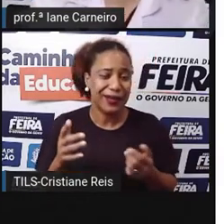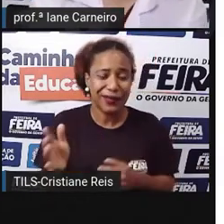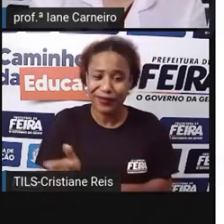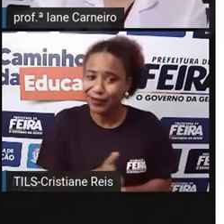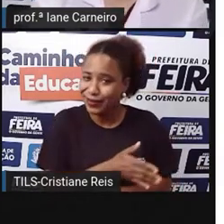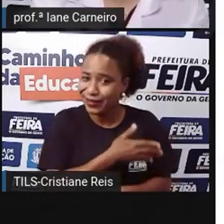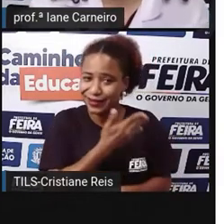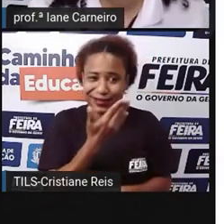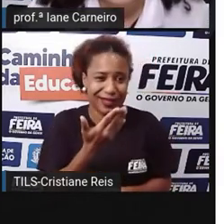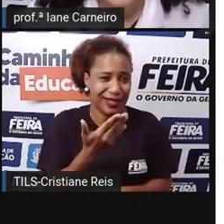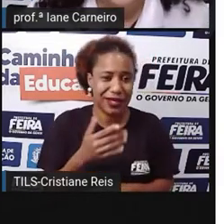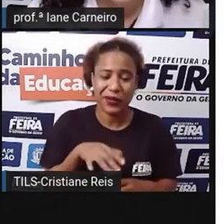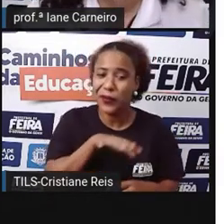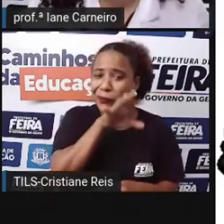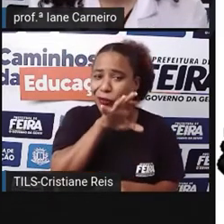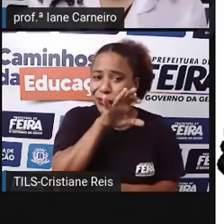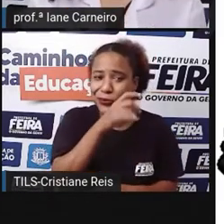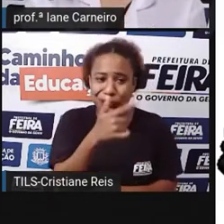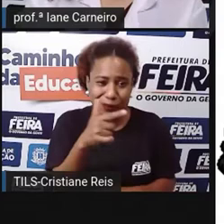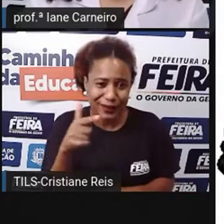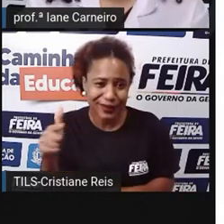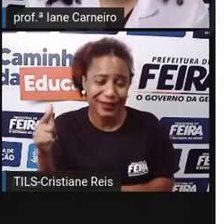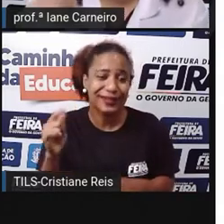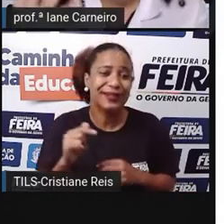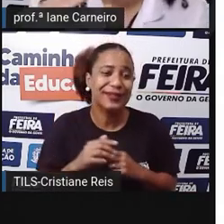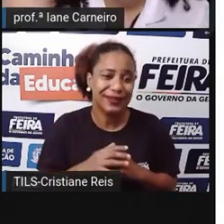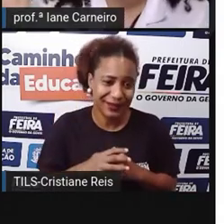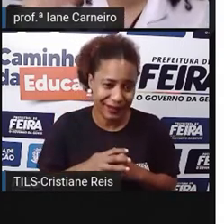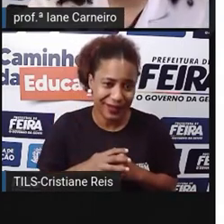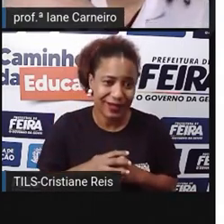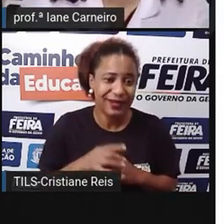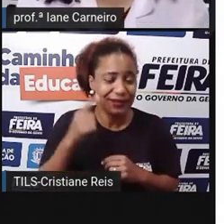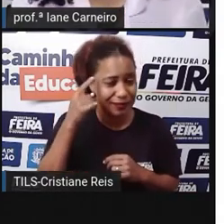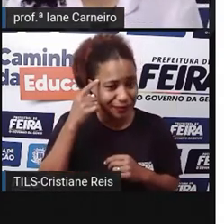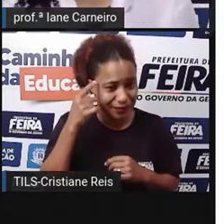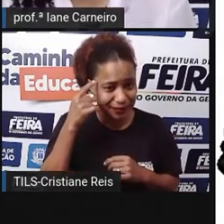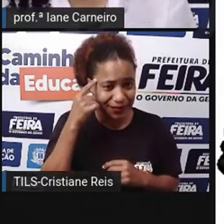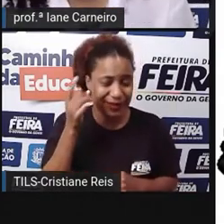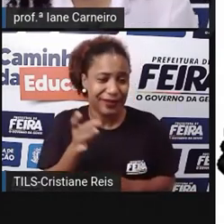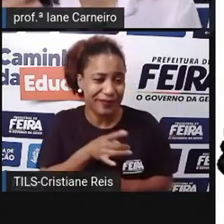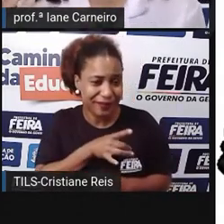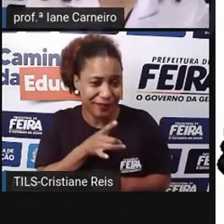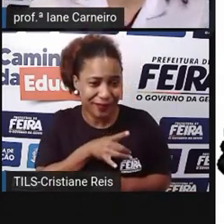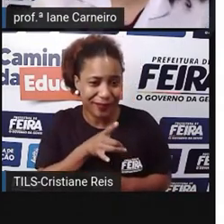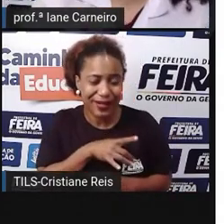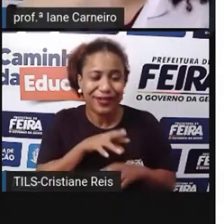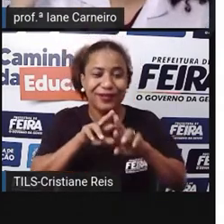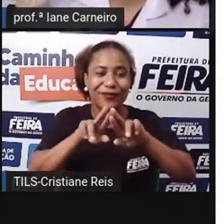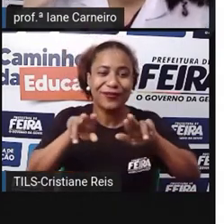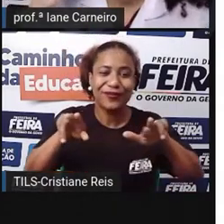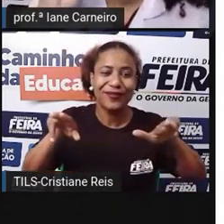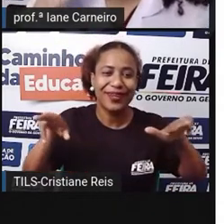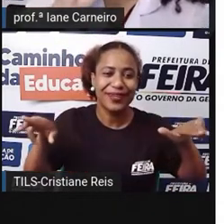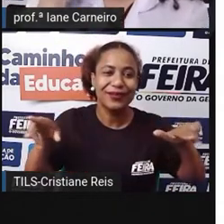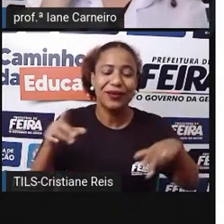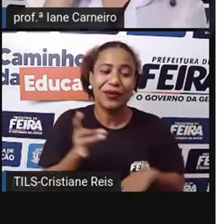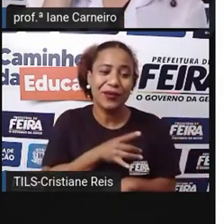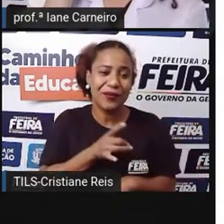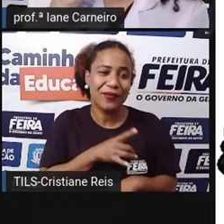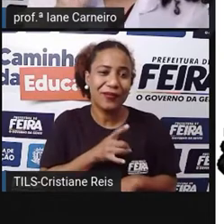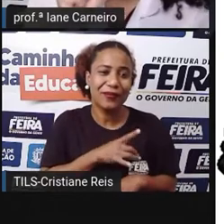passageiro, ou esse bicho não existe, né? E aí, quando a gente começa a ver esse medo de um outro lugar, de uma outra forma, esse medo vai